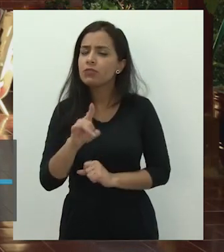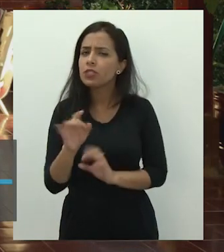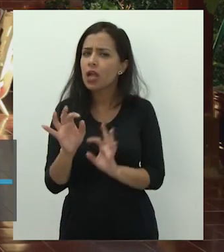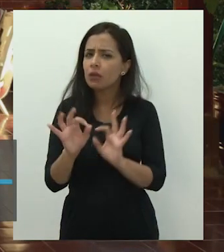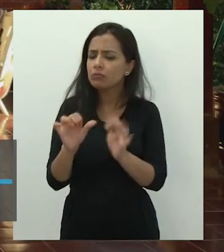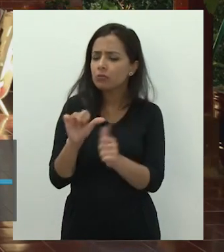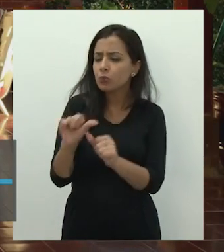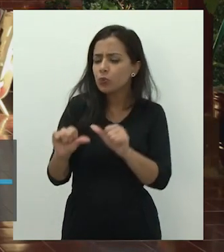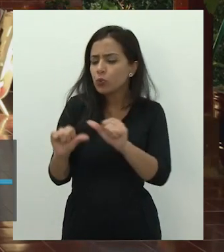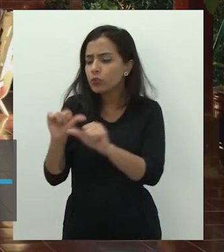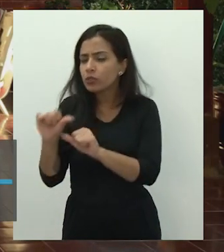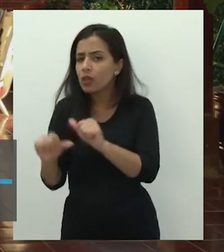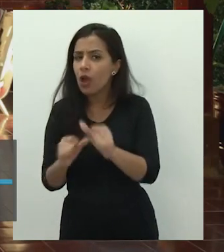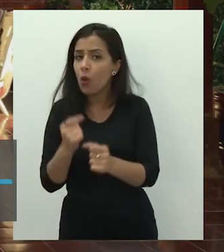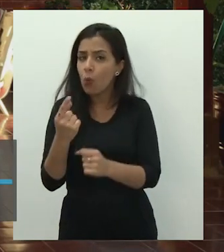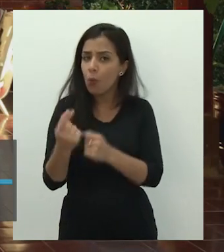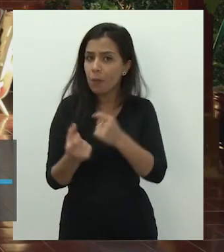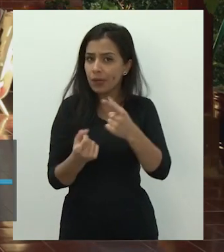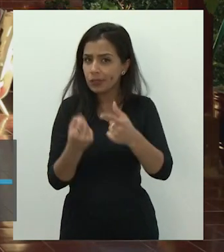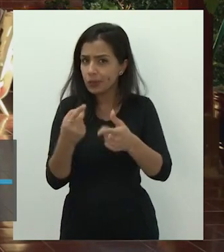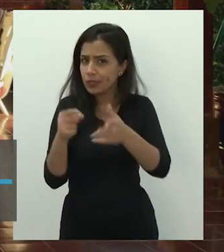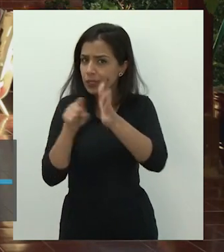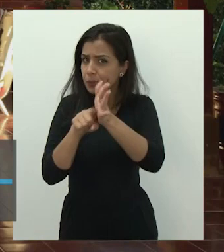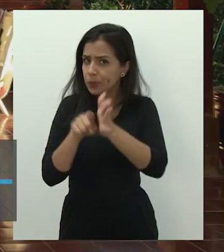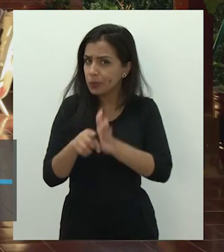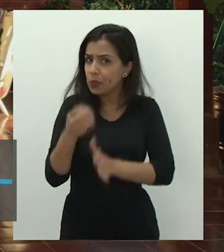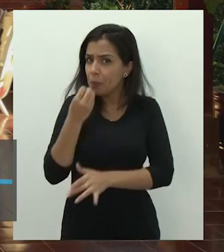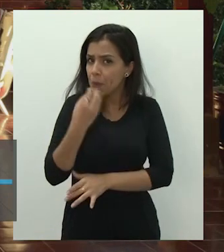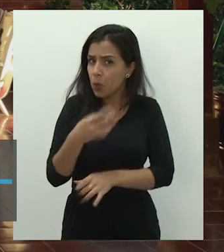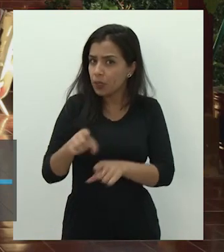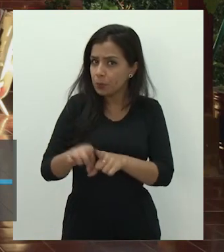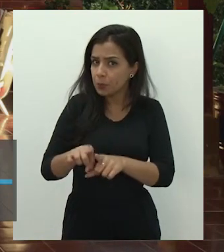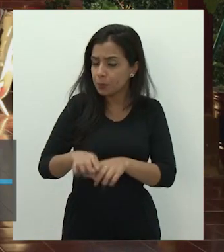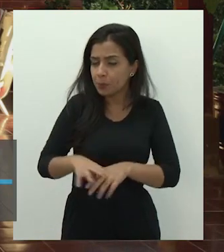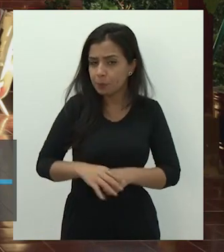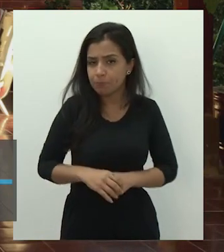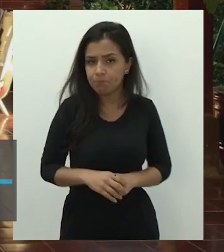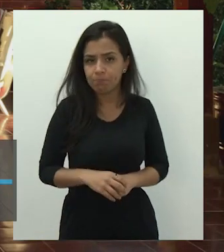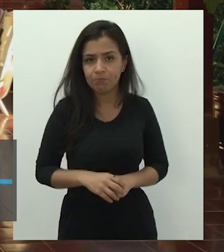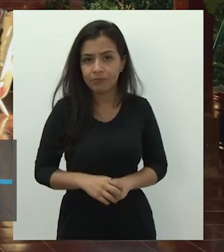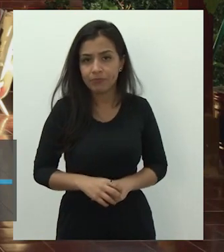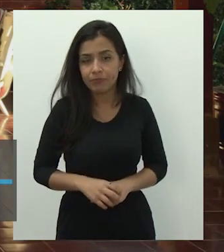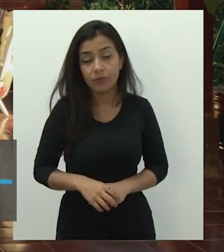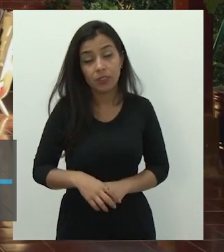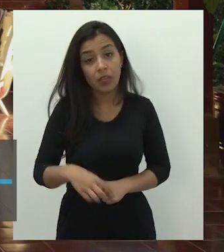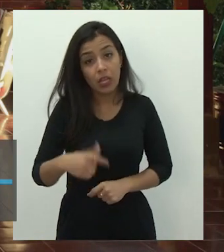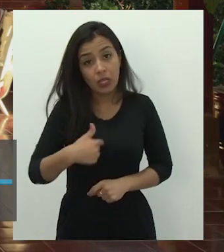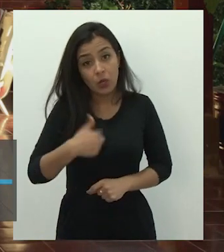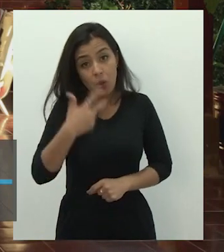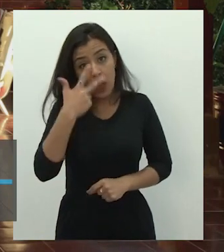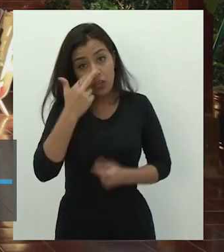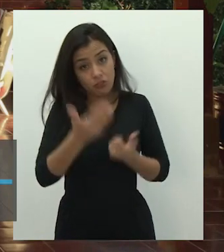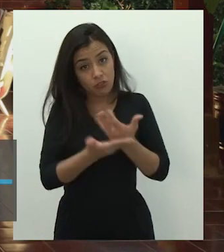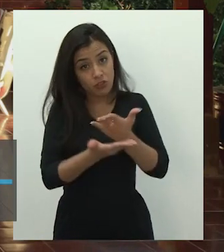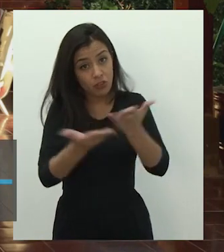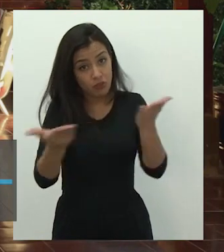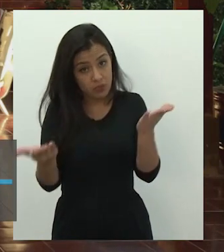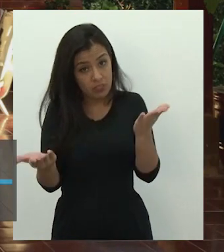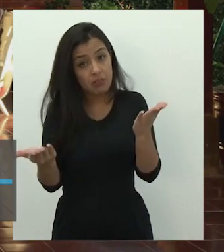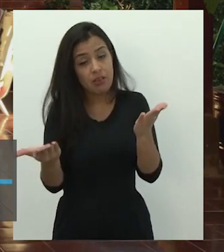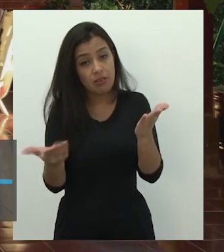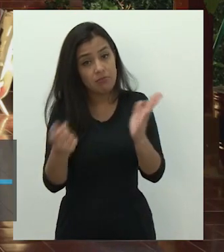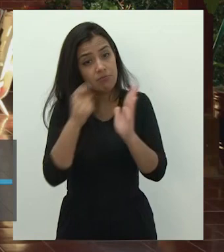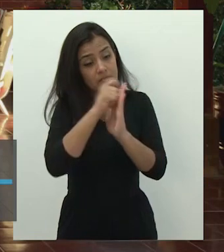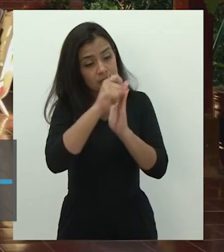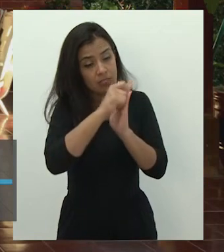boas perguntas. Bom, eu acredito que todos trabalhem com atividades do tipo escrever as adições que